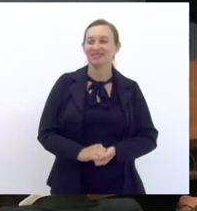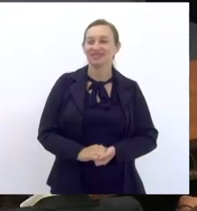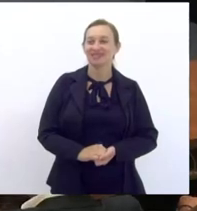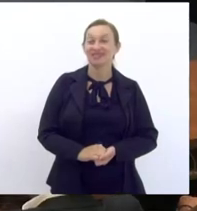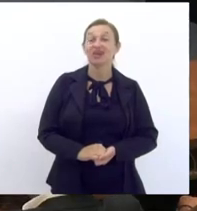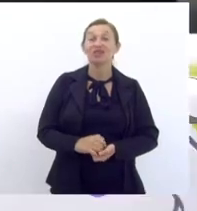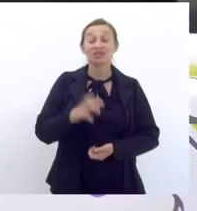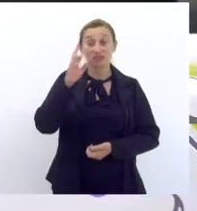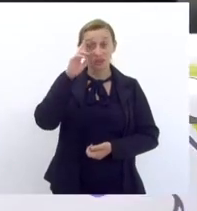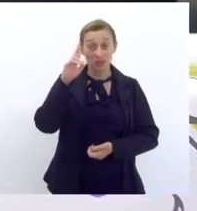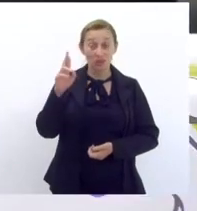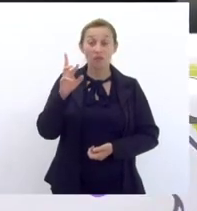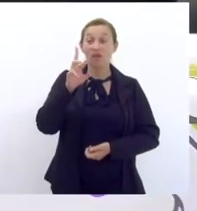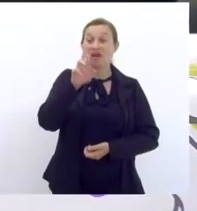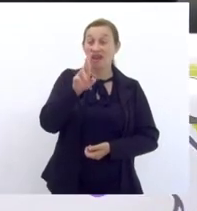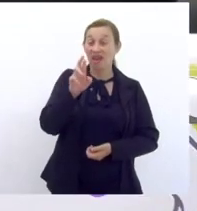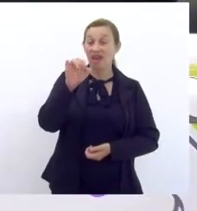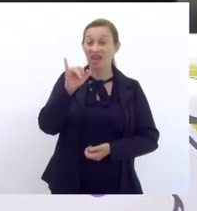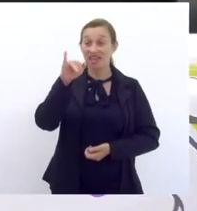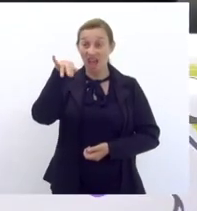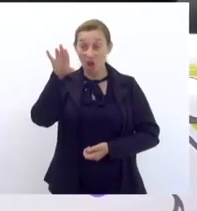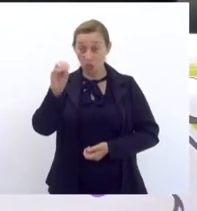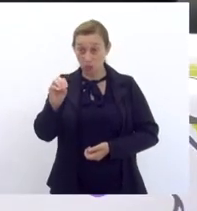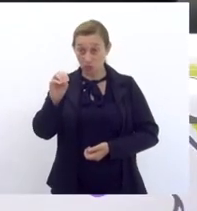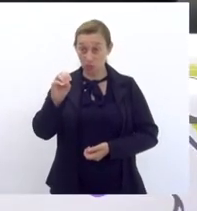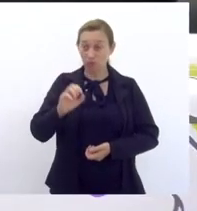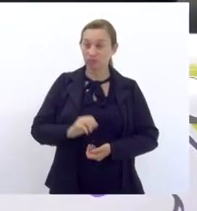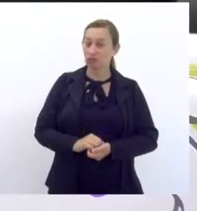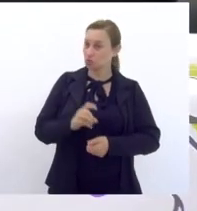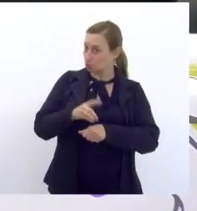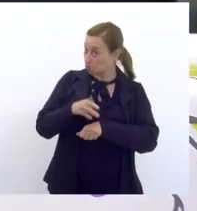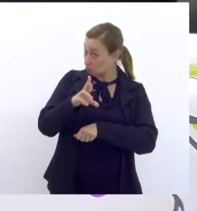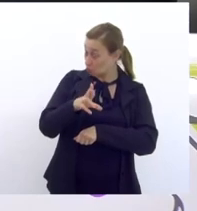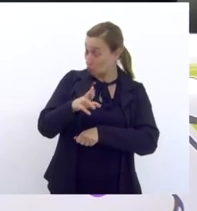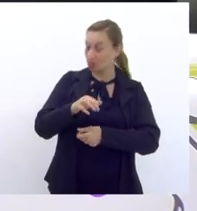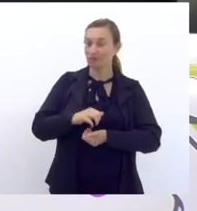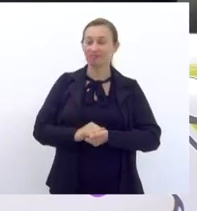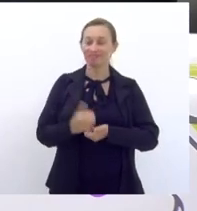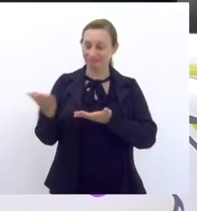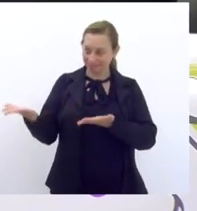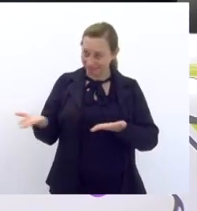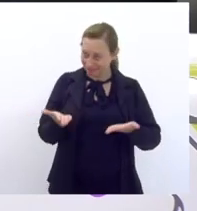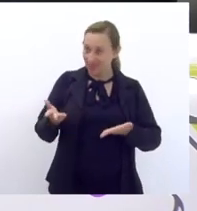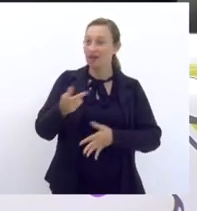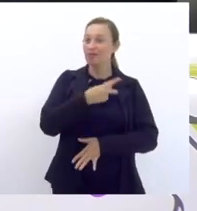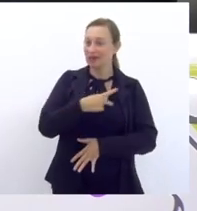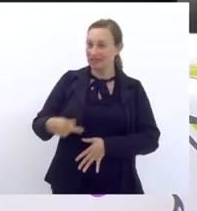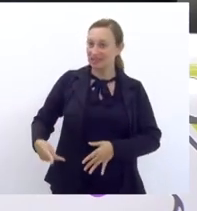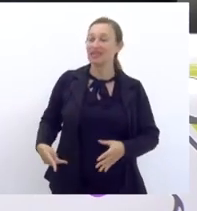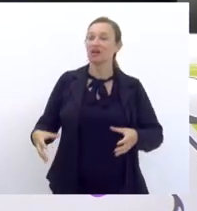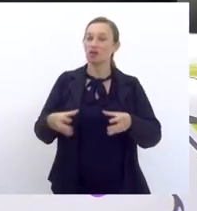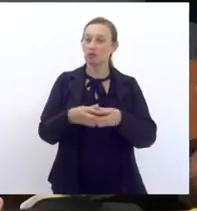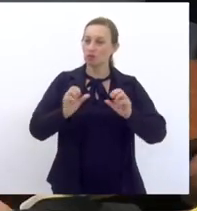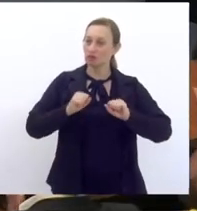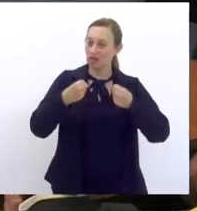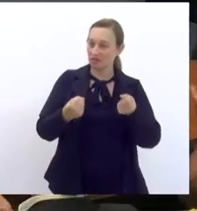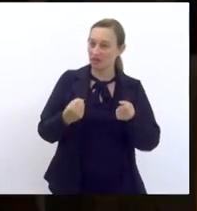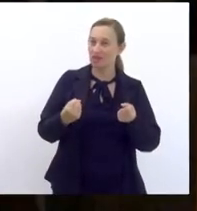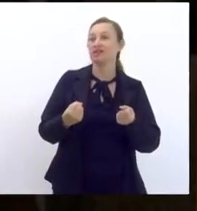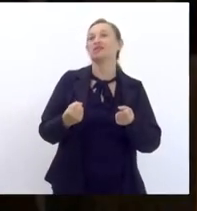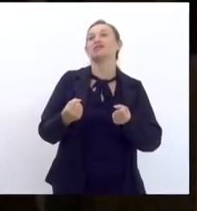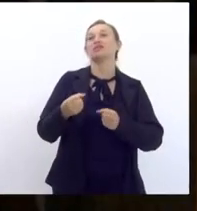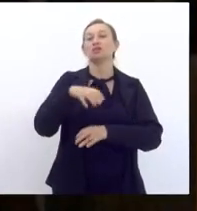o senhor Reinaldo Veloso Doutor Reinaldo Veloso por gentileza presidente da Comissão de proteção em defesa animais da